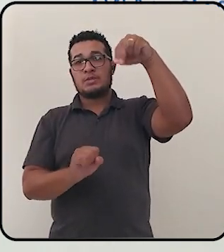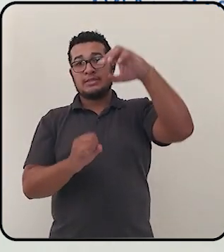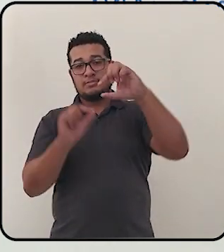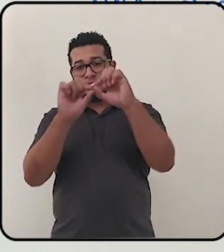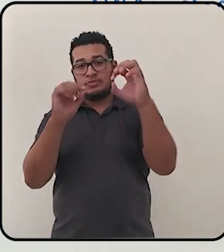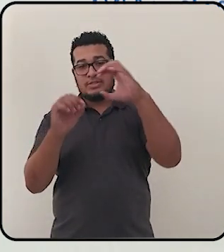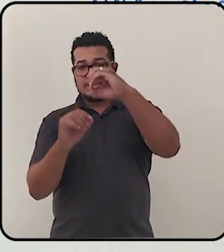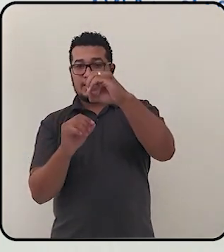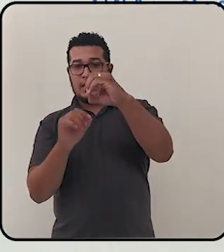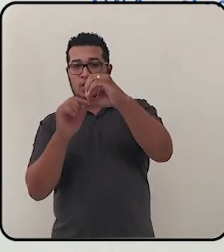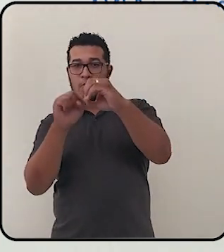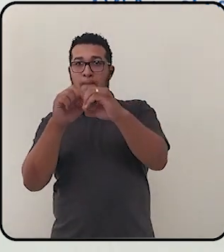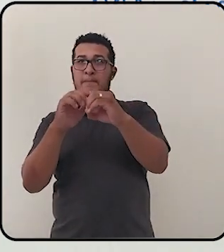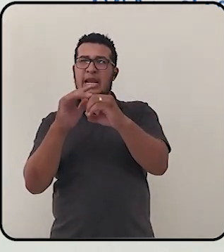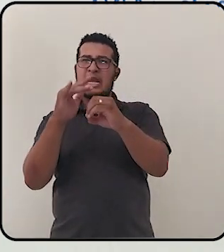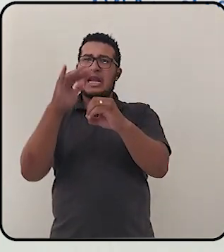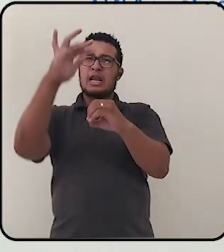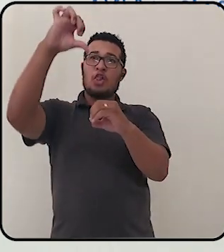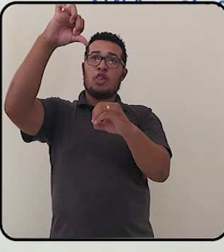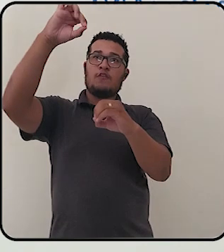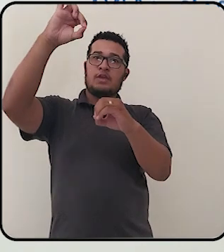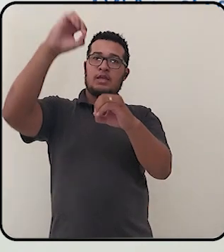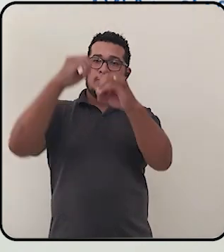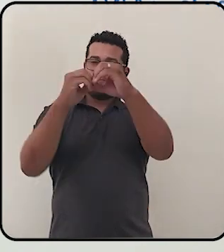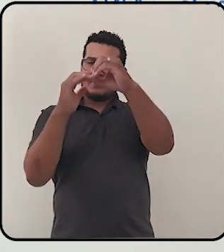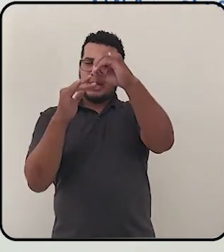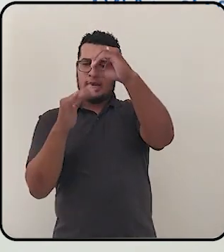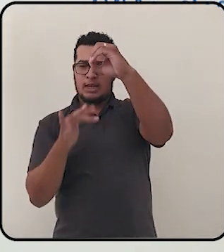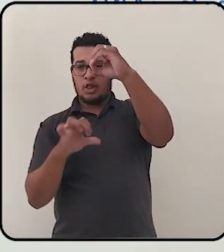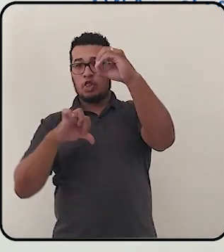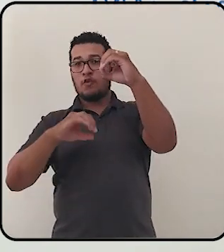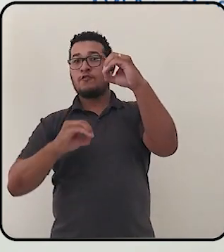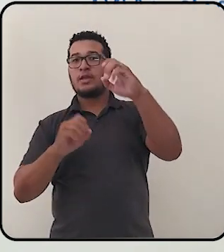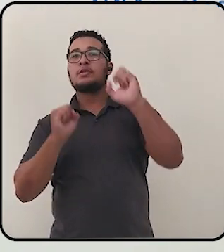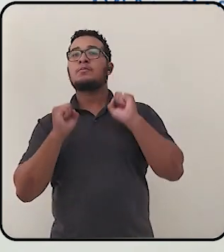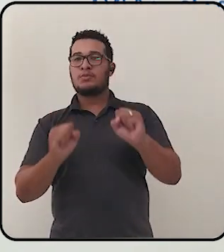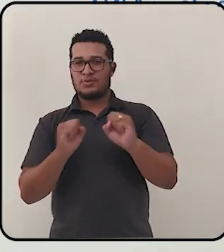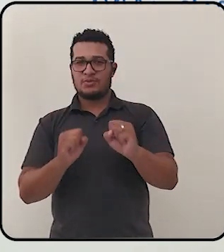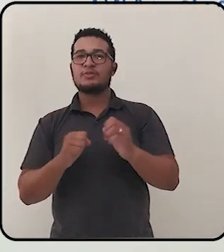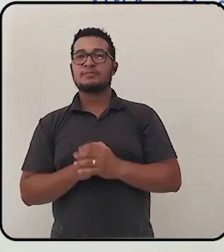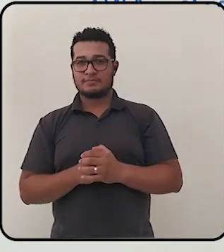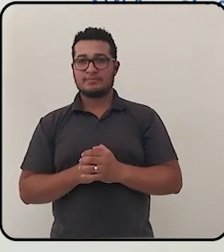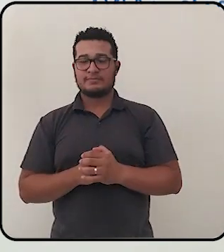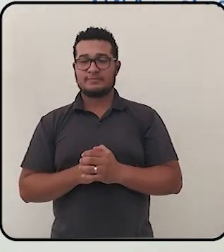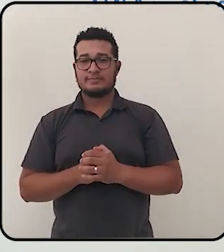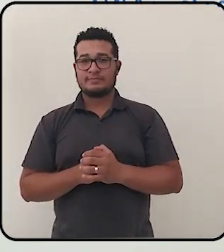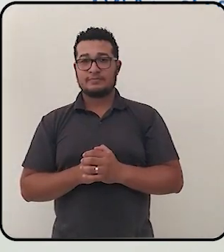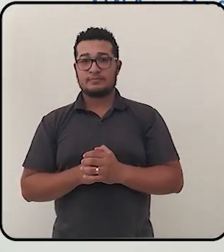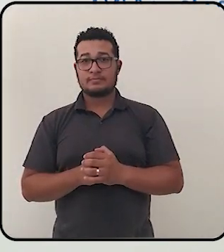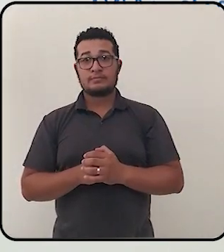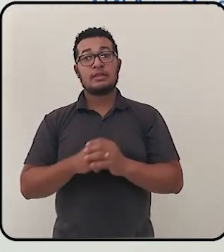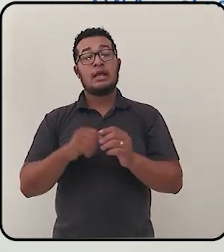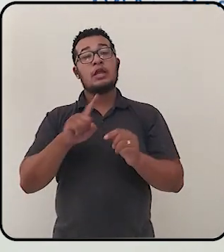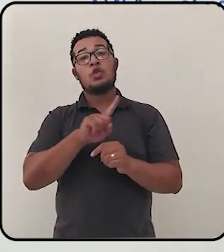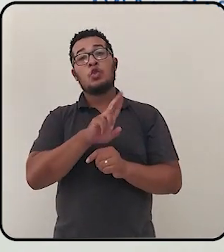sul. Essa é a latitude, com base na linha do Equador.